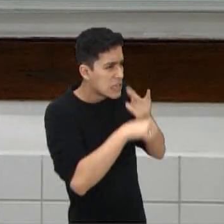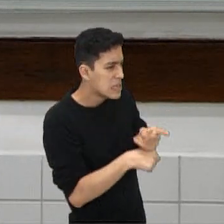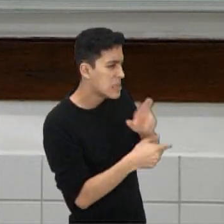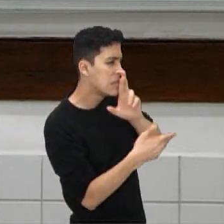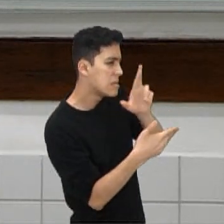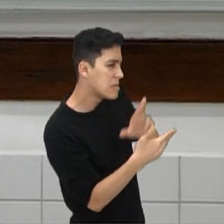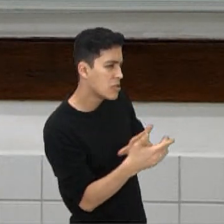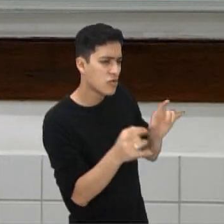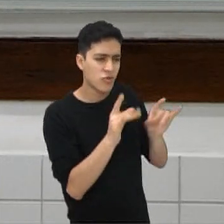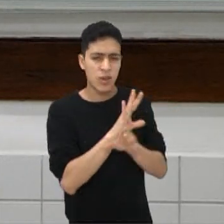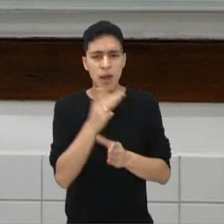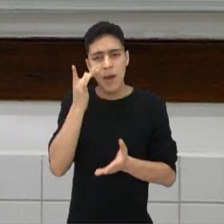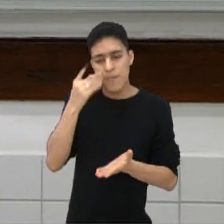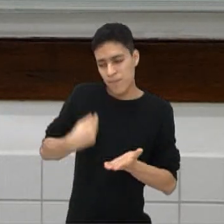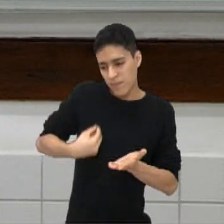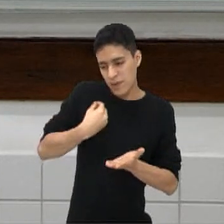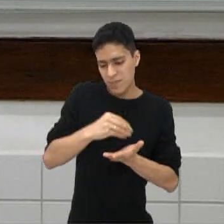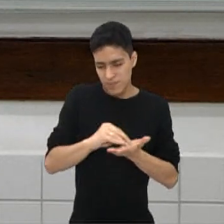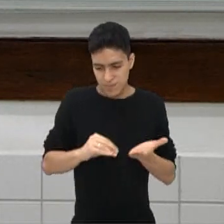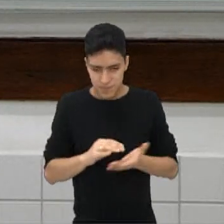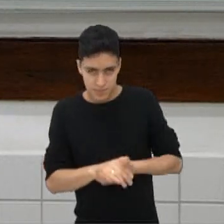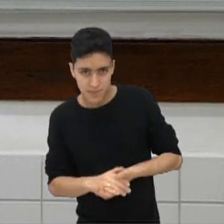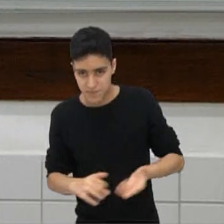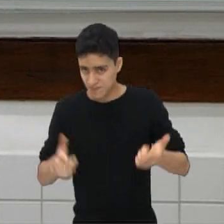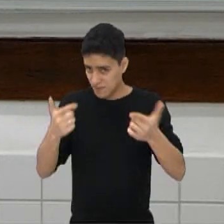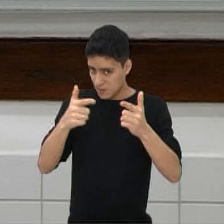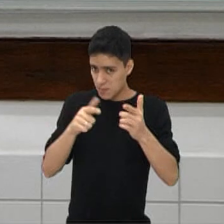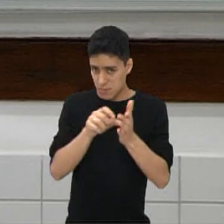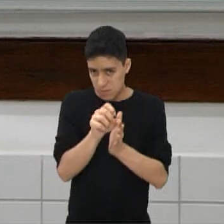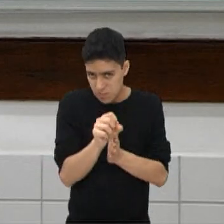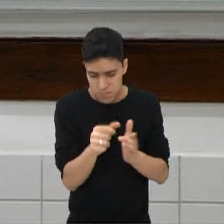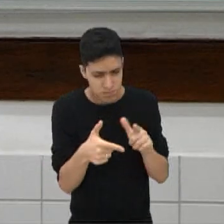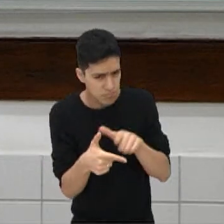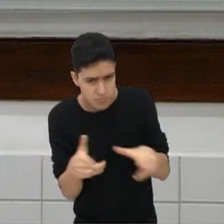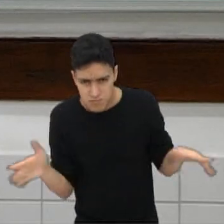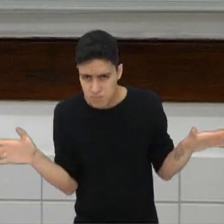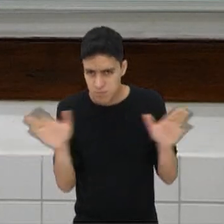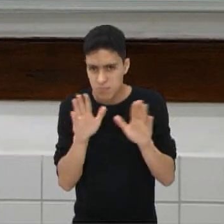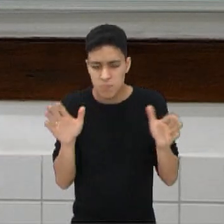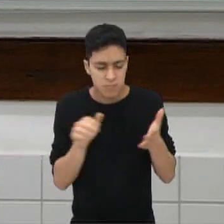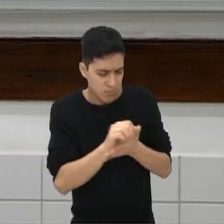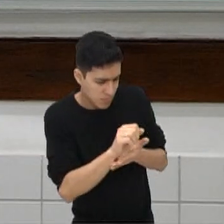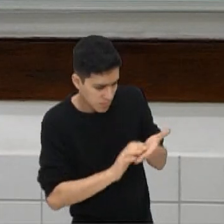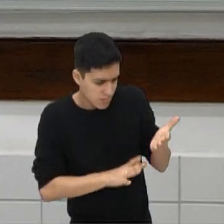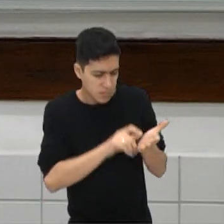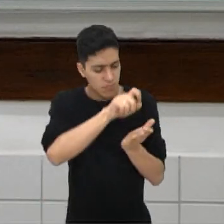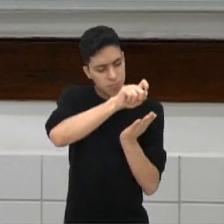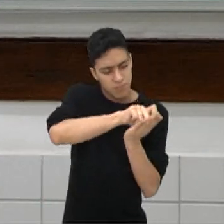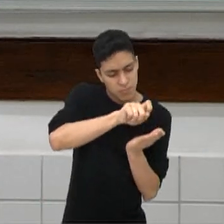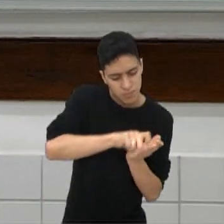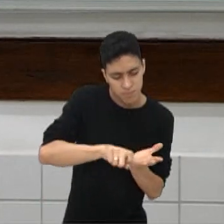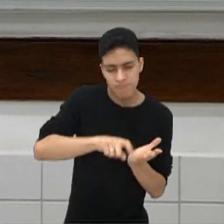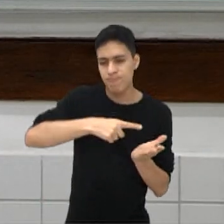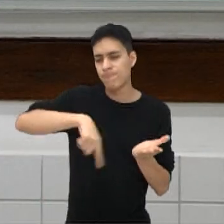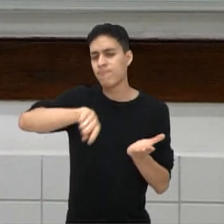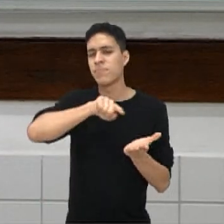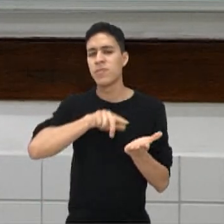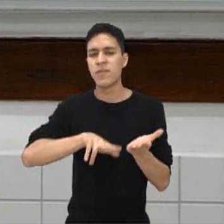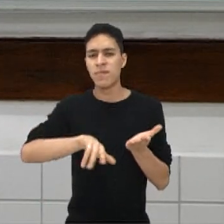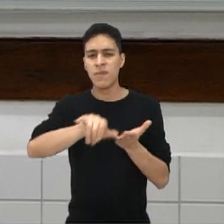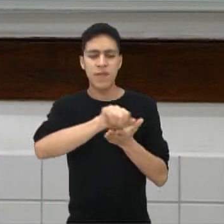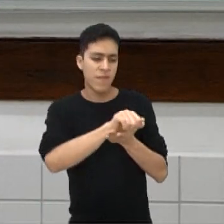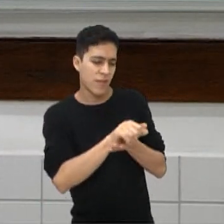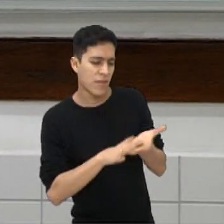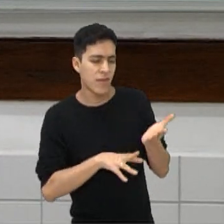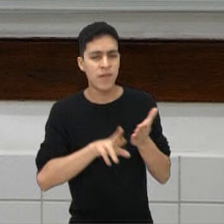atividade e garante a tua presença. Não tem acesso ao Classroom? Não tem problema. Faz a atividade por escrito, a gente vai fazer vários exercícios